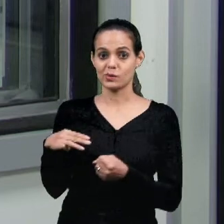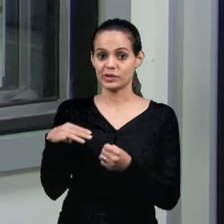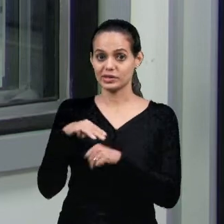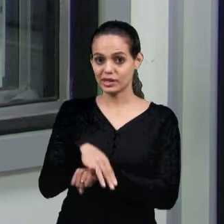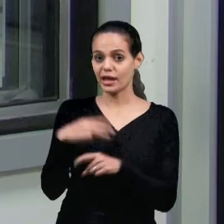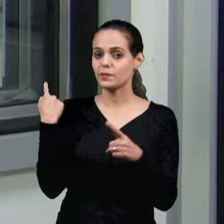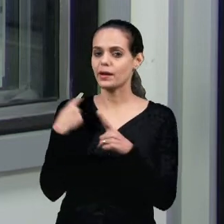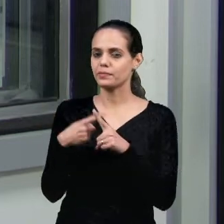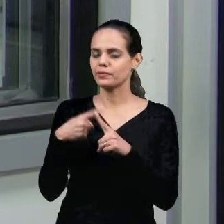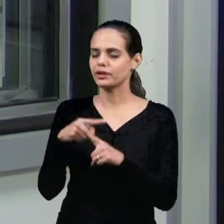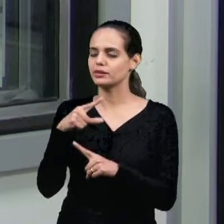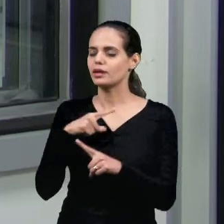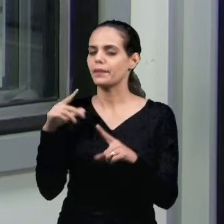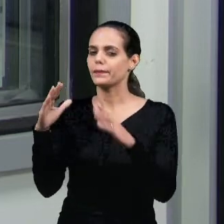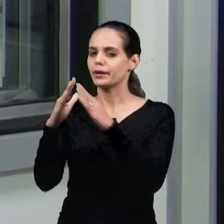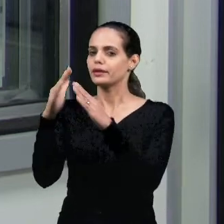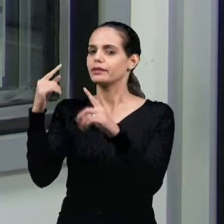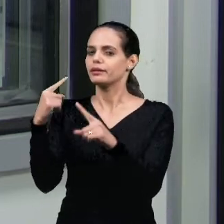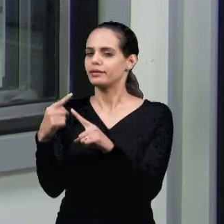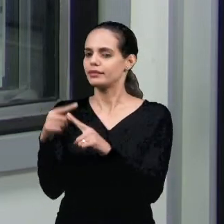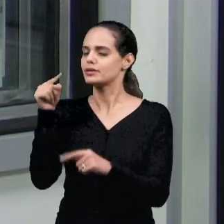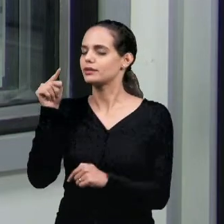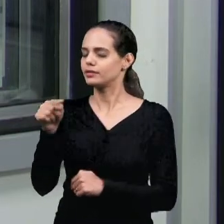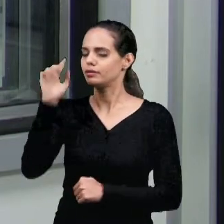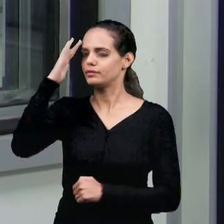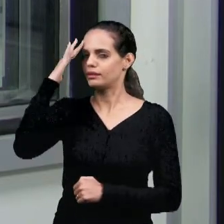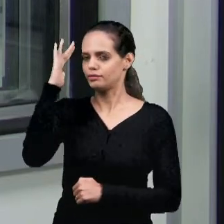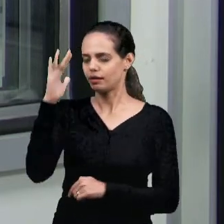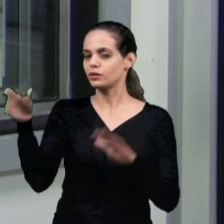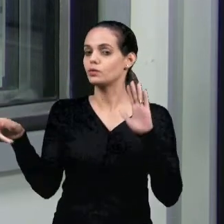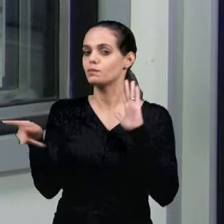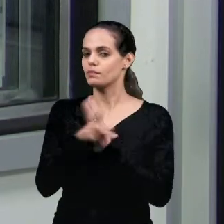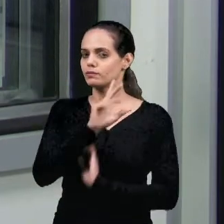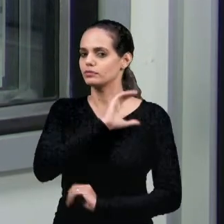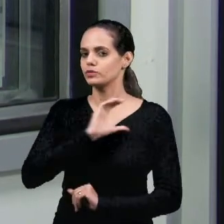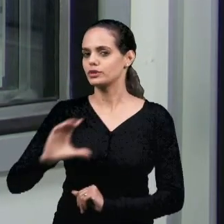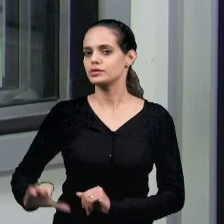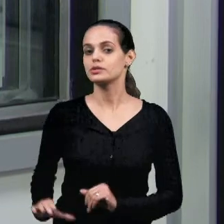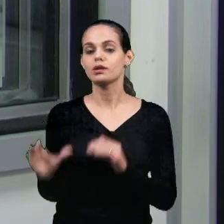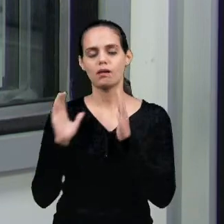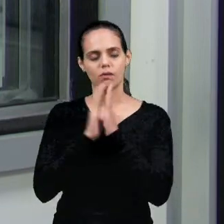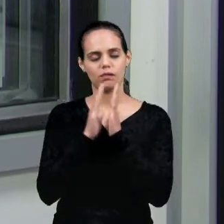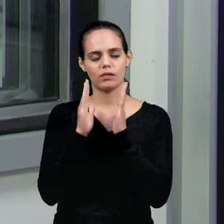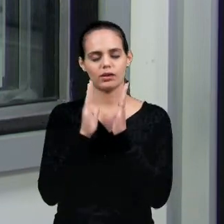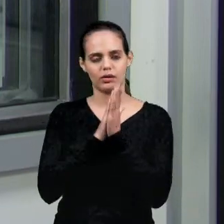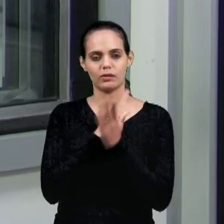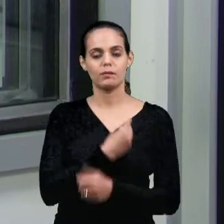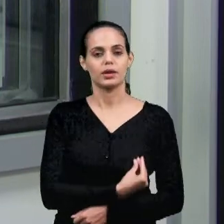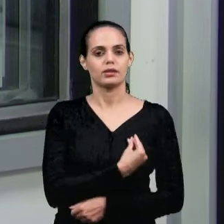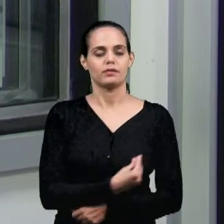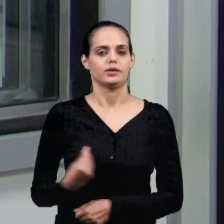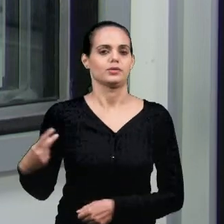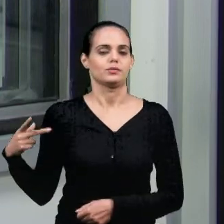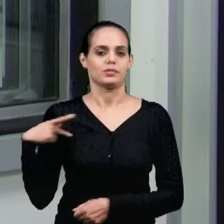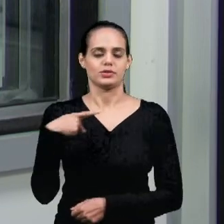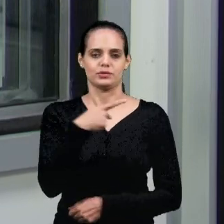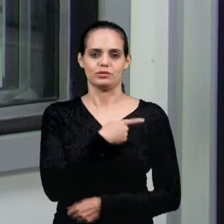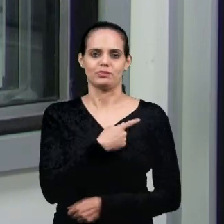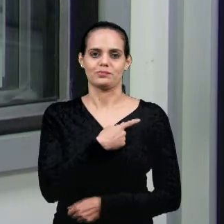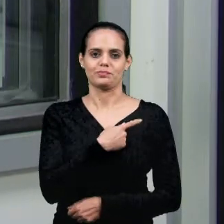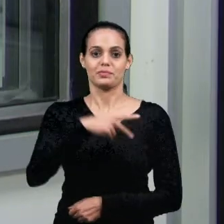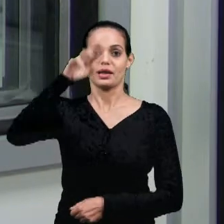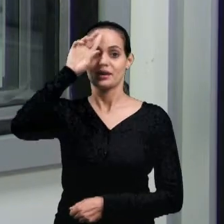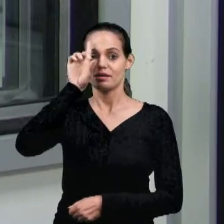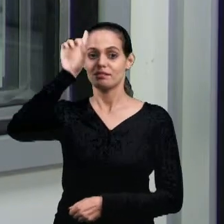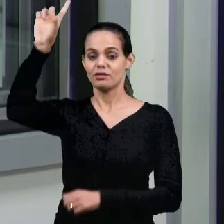é uma igreja que é corpo de Cristo e está orando pelo pastor. E Deus está operando, né?